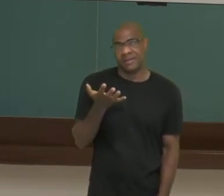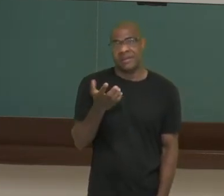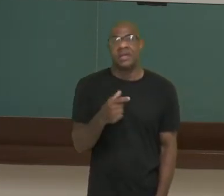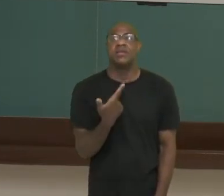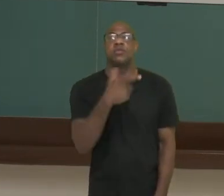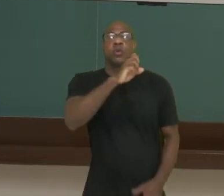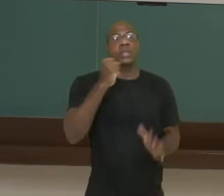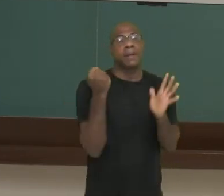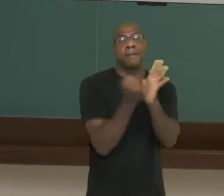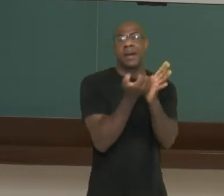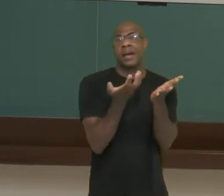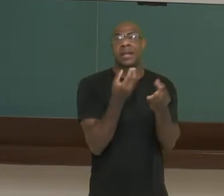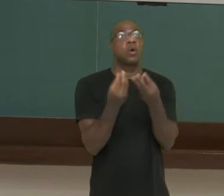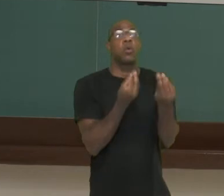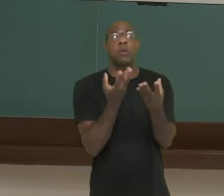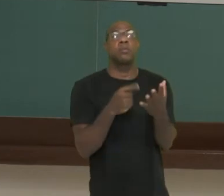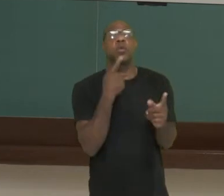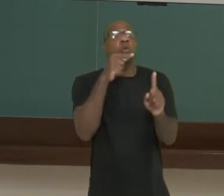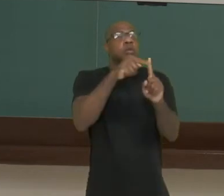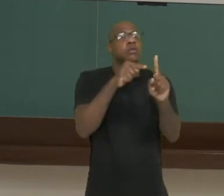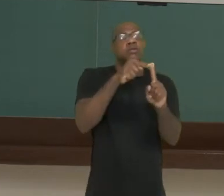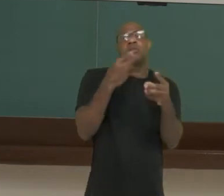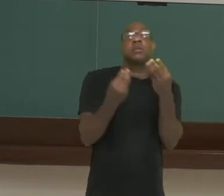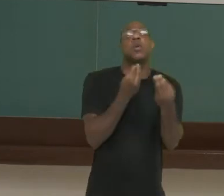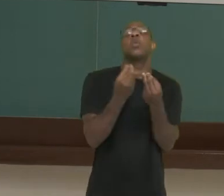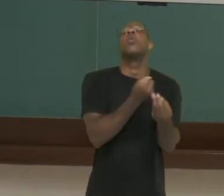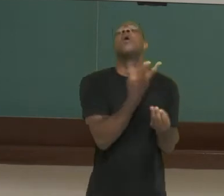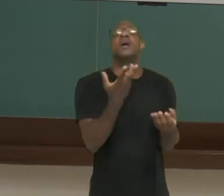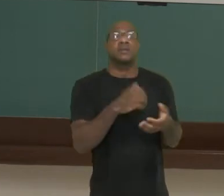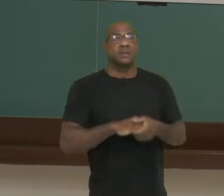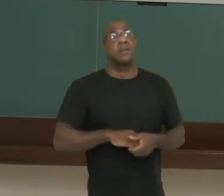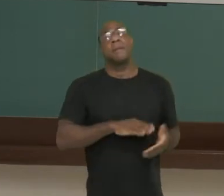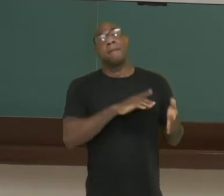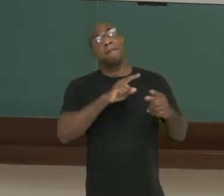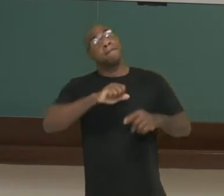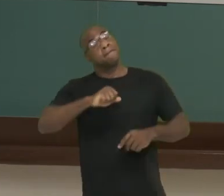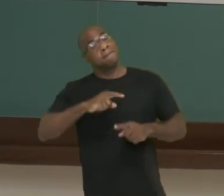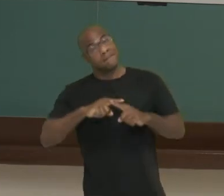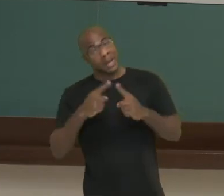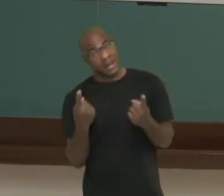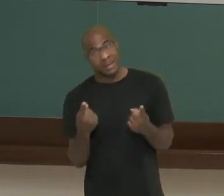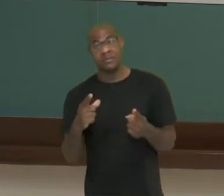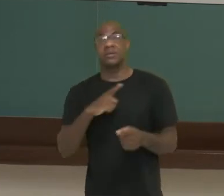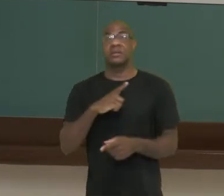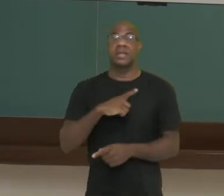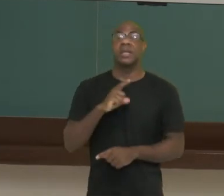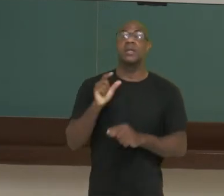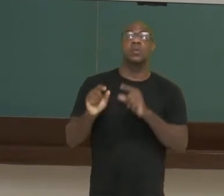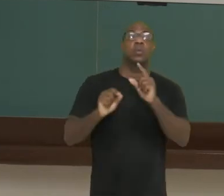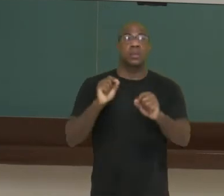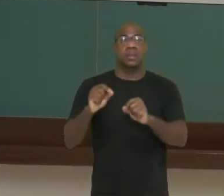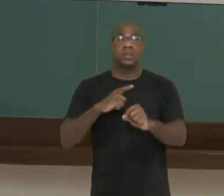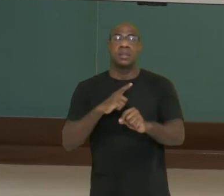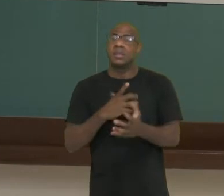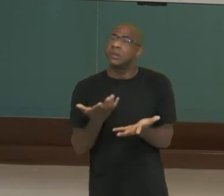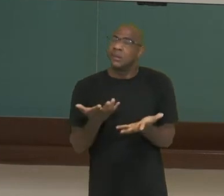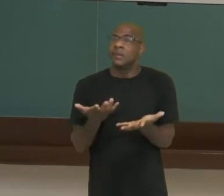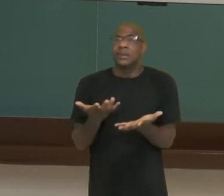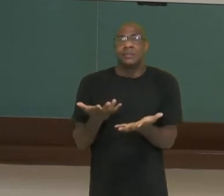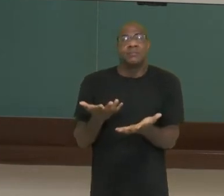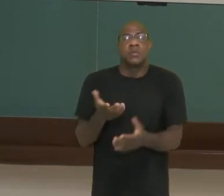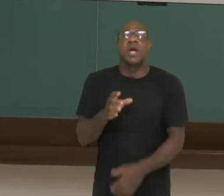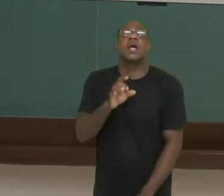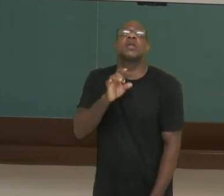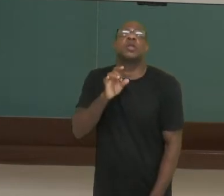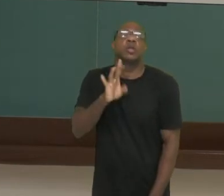outro tipo. Então eu vou ver por números, né? Só que existem colocações que não vai ser apenas